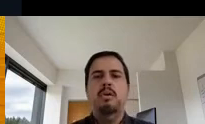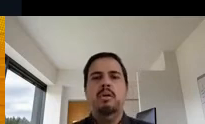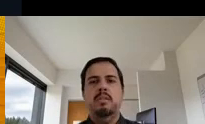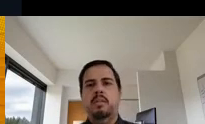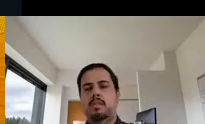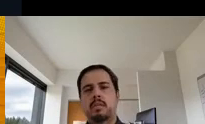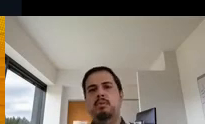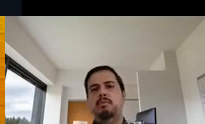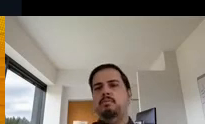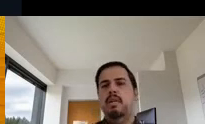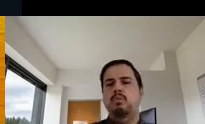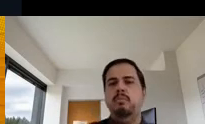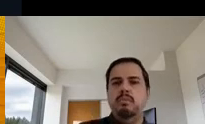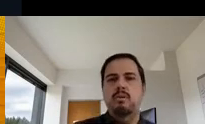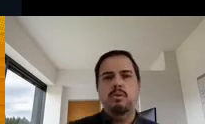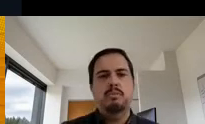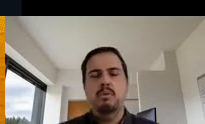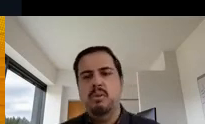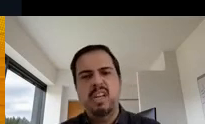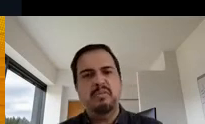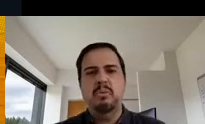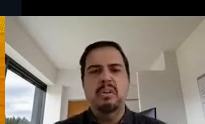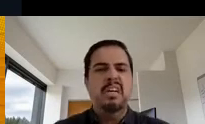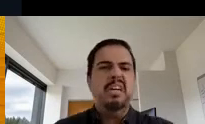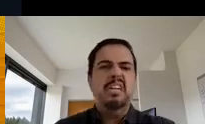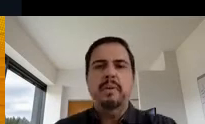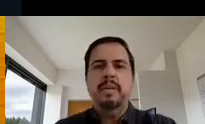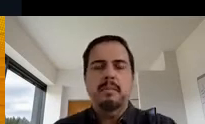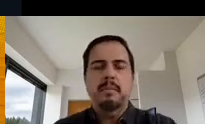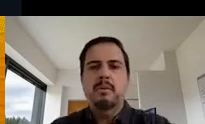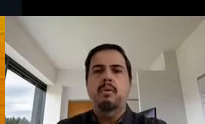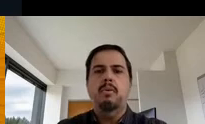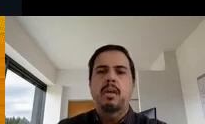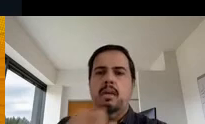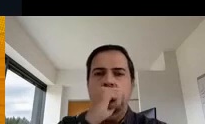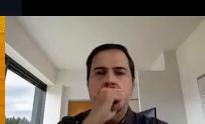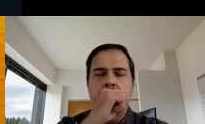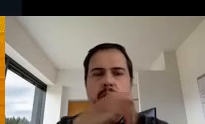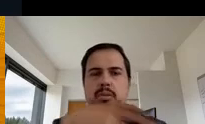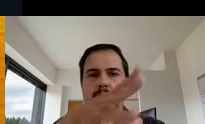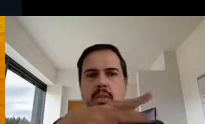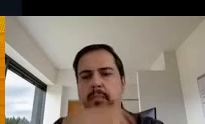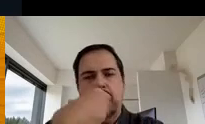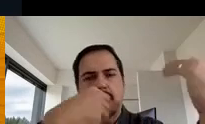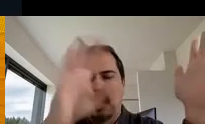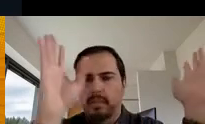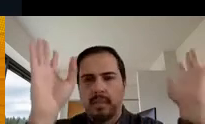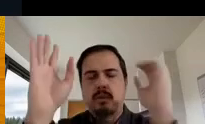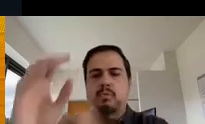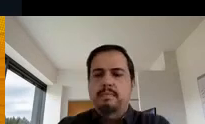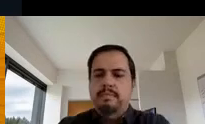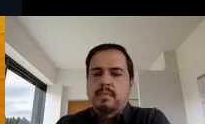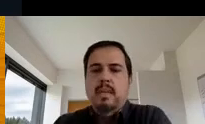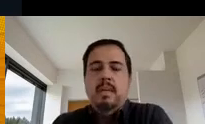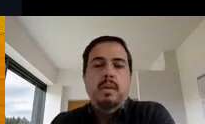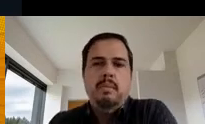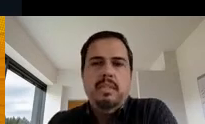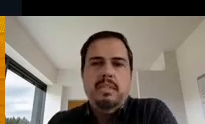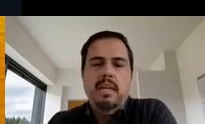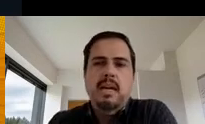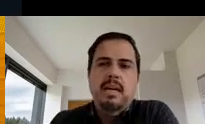um risco, mas você aceitou. Aceitou, mais ou menos de boa, nem viu, nem percebeu. Eu já usei também, dei